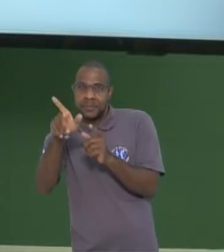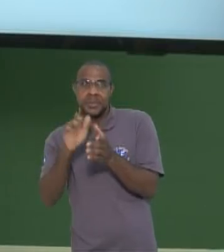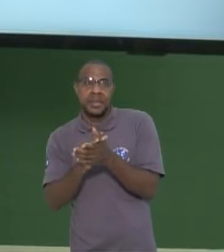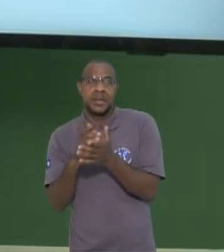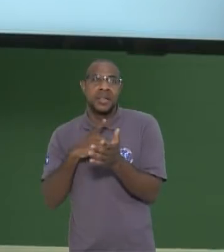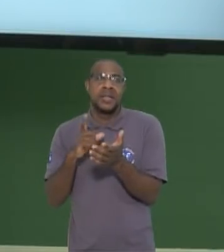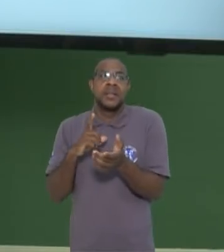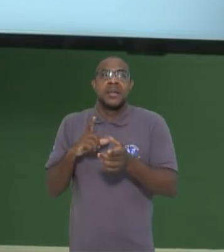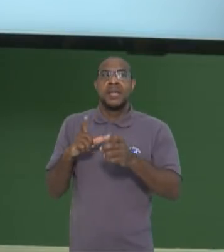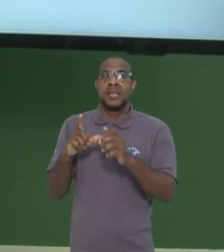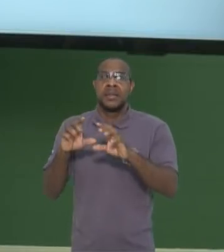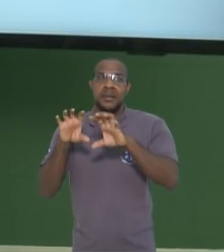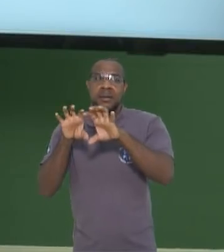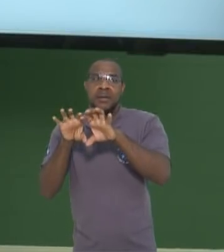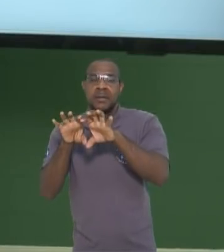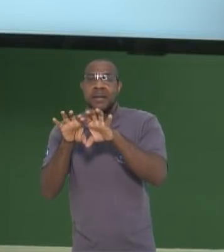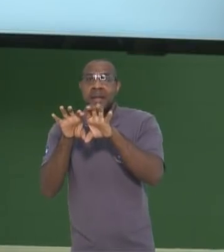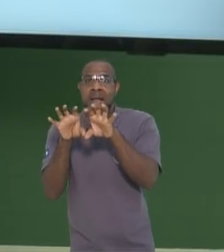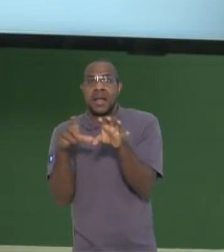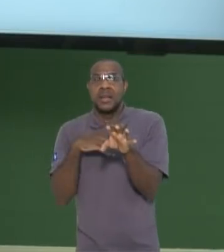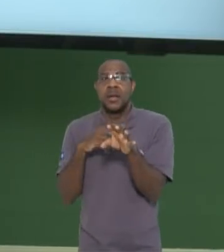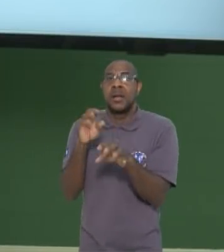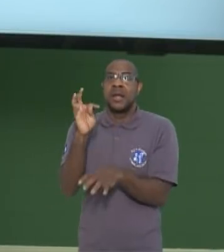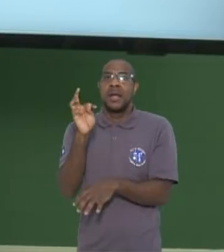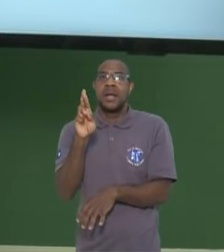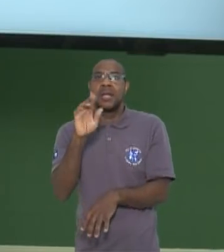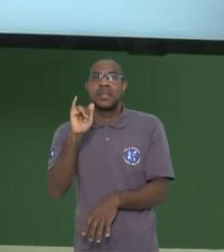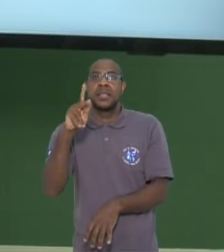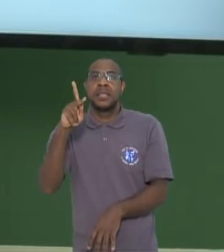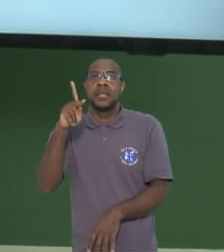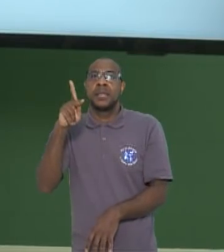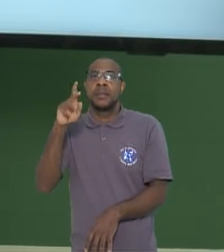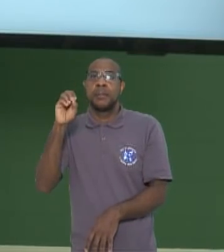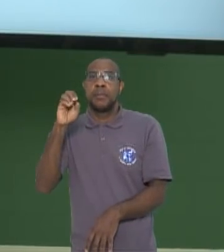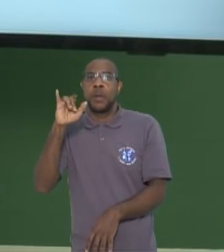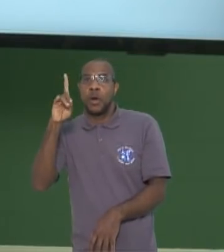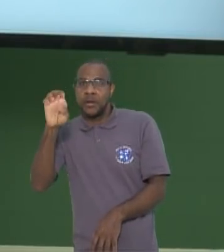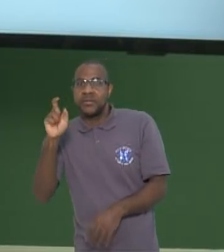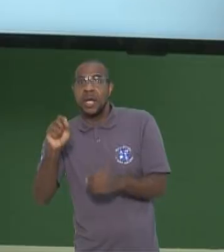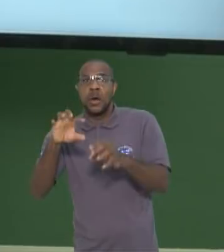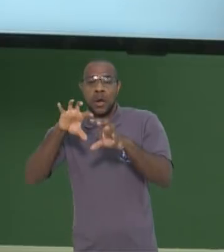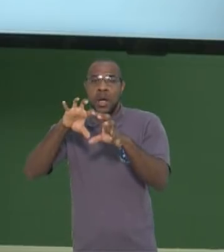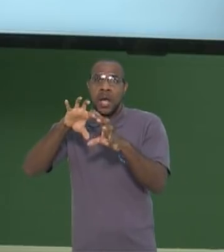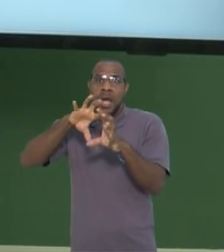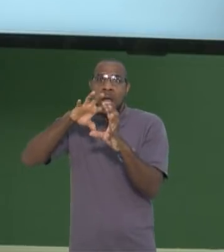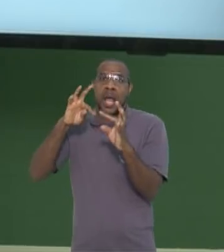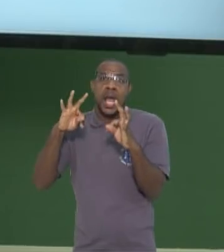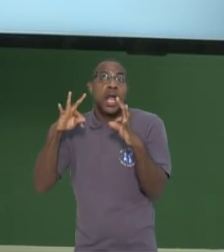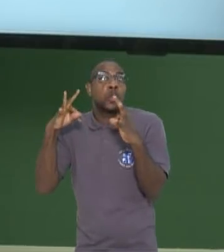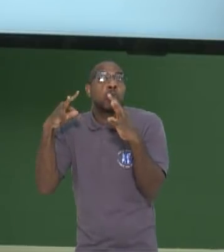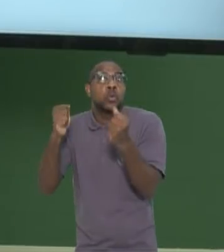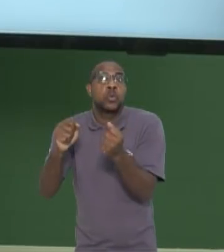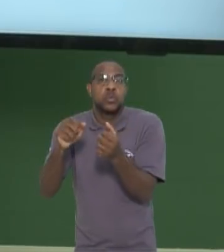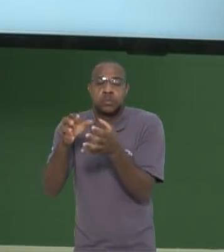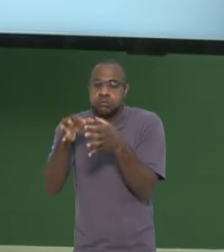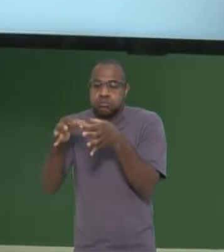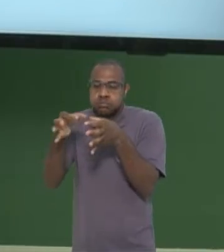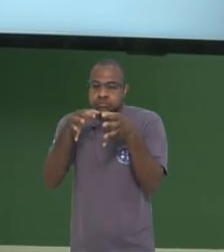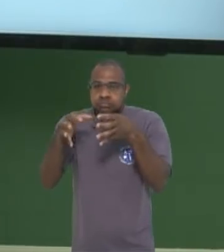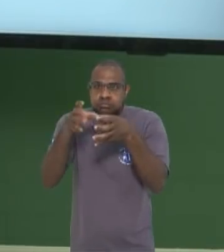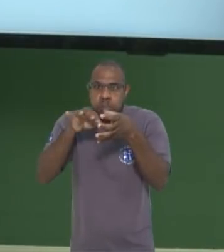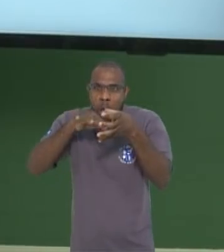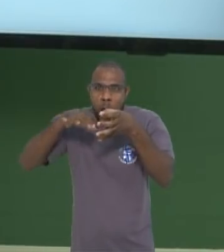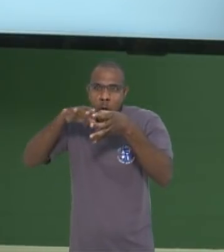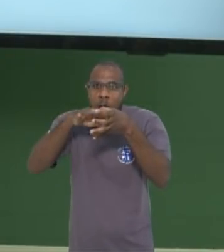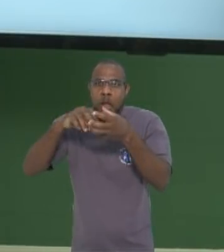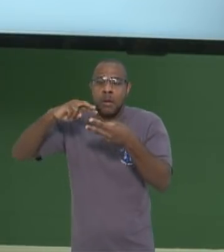diferentes. Triploide é o genoma inteiro, não é o caso. Então a gente sabe que é uma trissomia. Pertence a um portador de uma